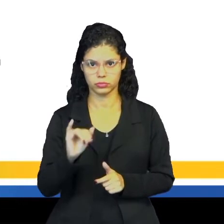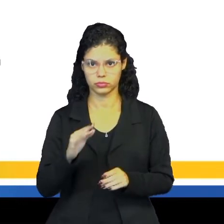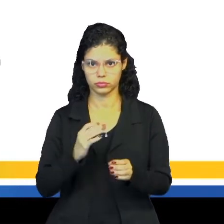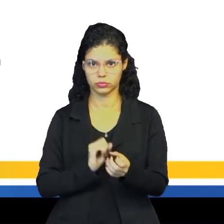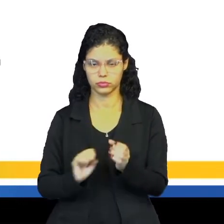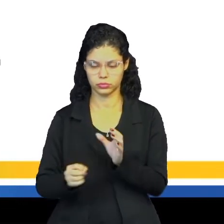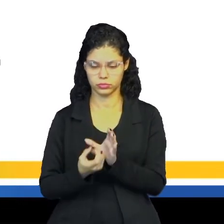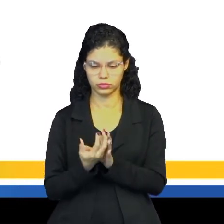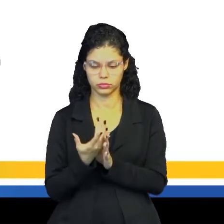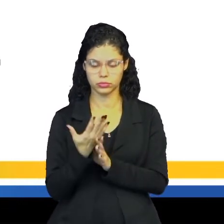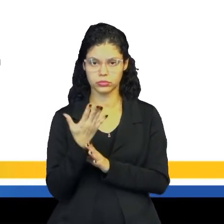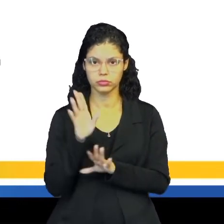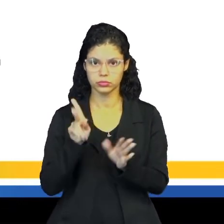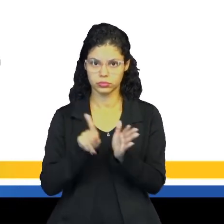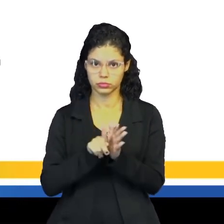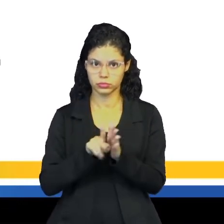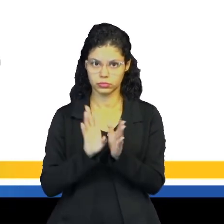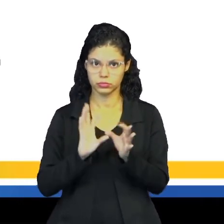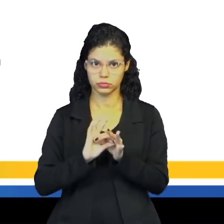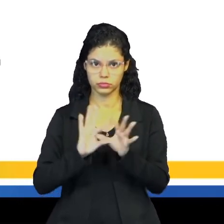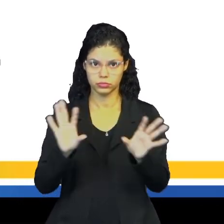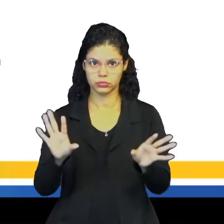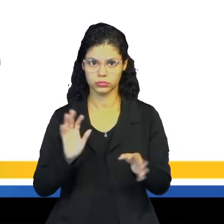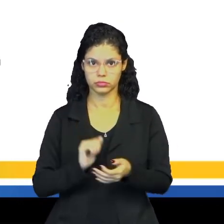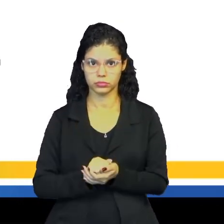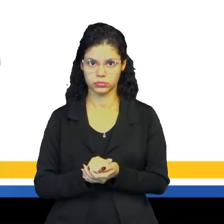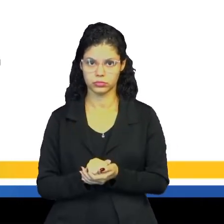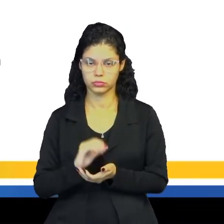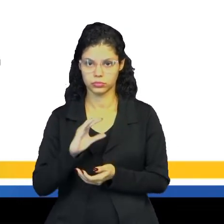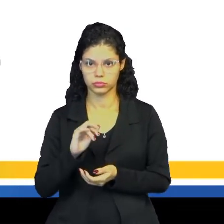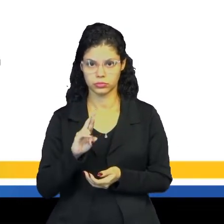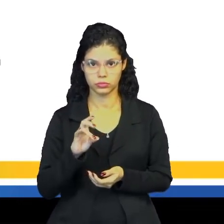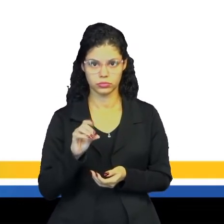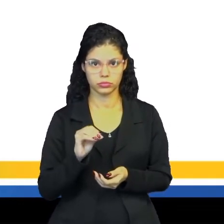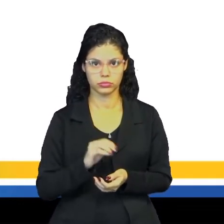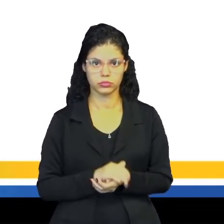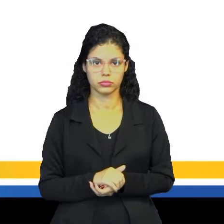corpo lúteo e a liberação, então, desse corpo lúteo.